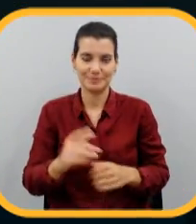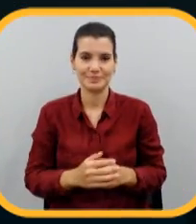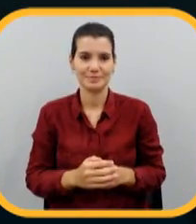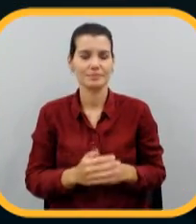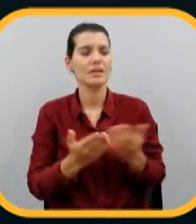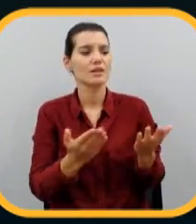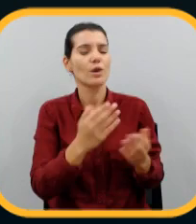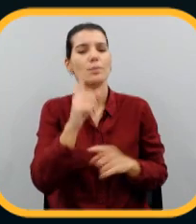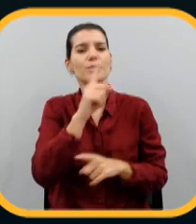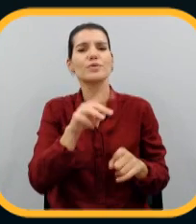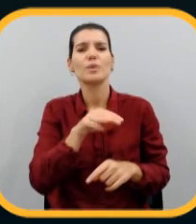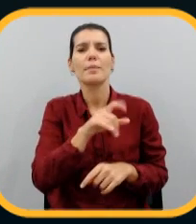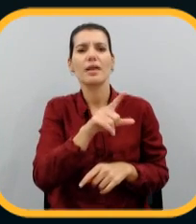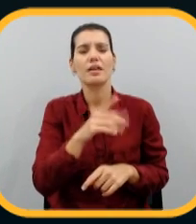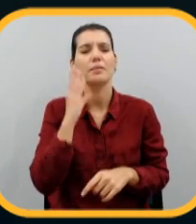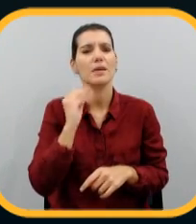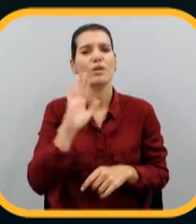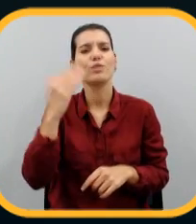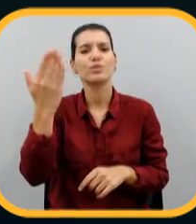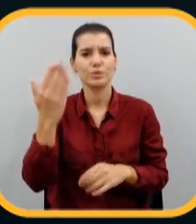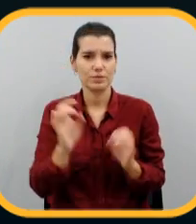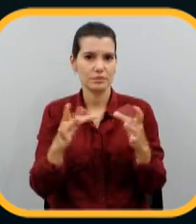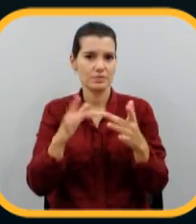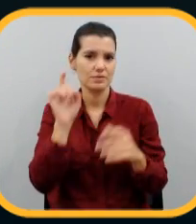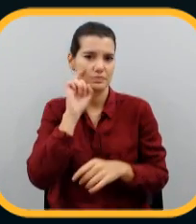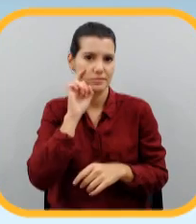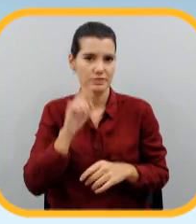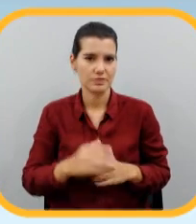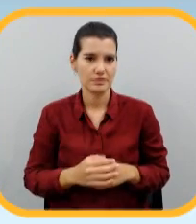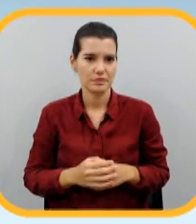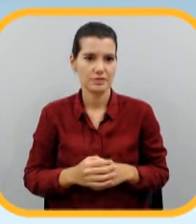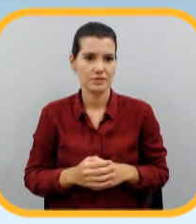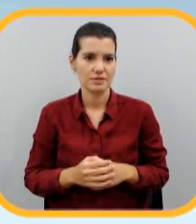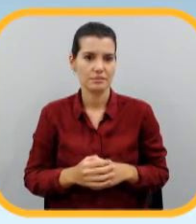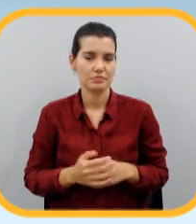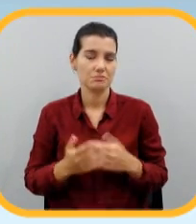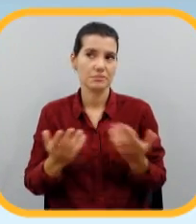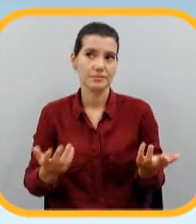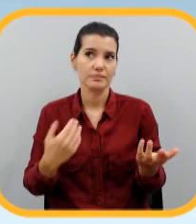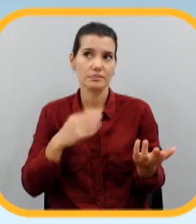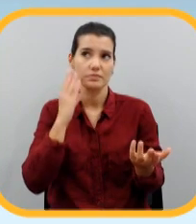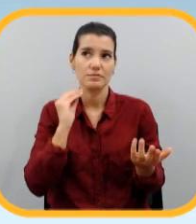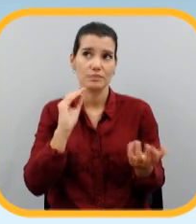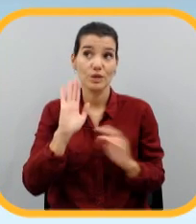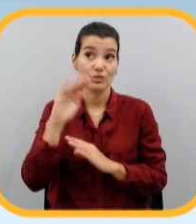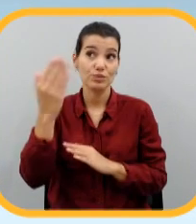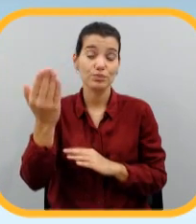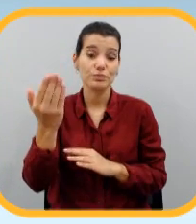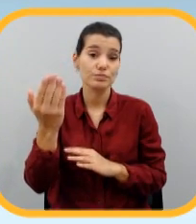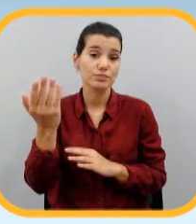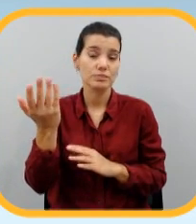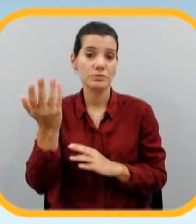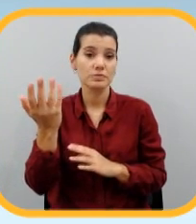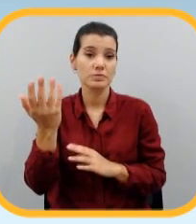Neste sentido, professor Miguel, como se perspectiva o futuro da cibersegurança? Eu acho que apesar de... Bom, o